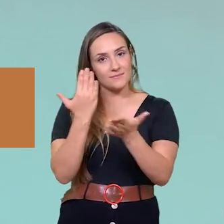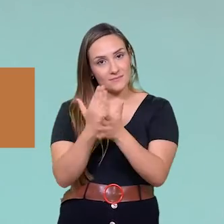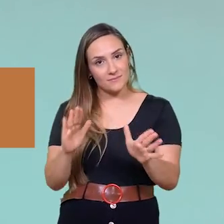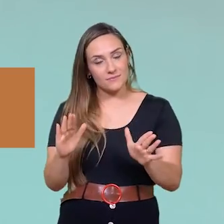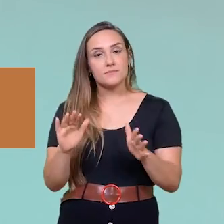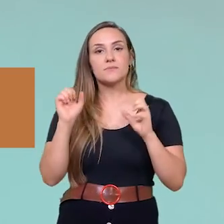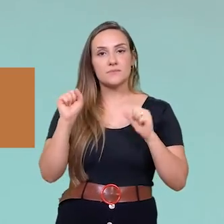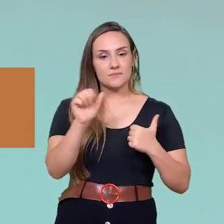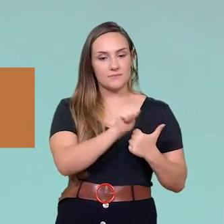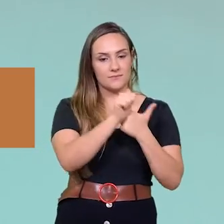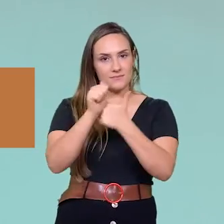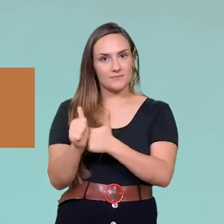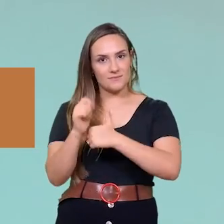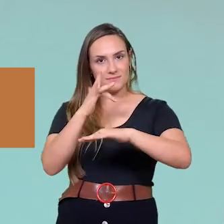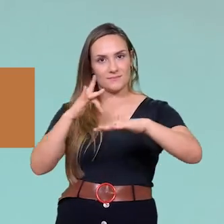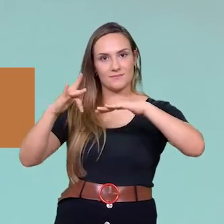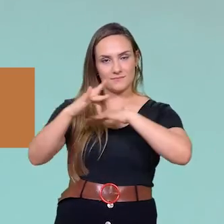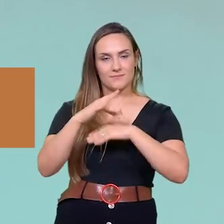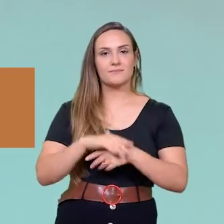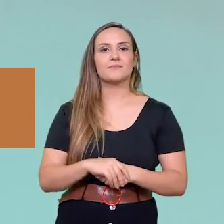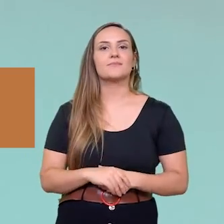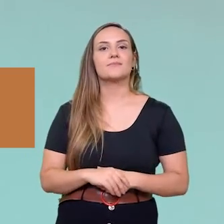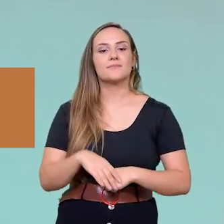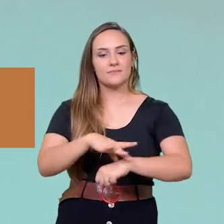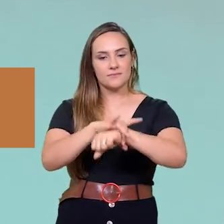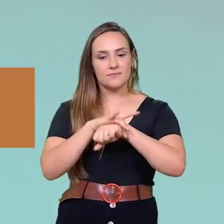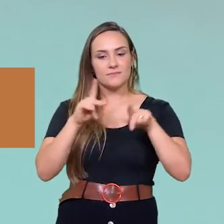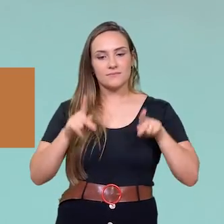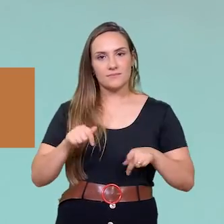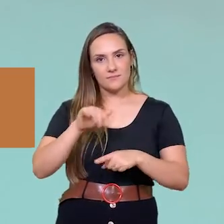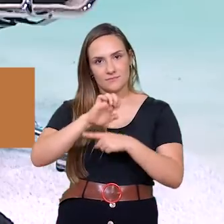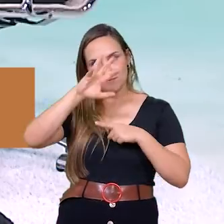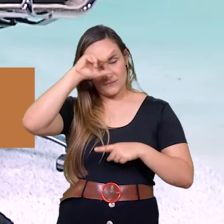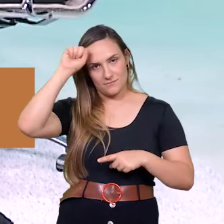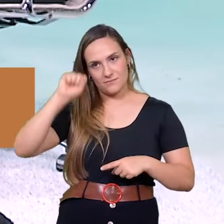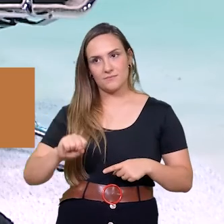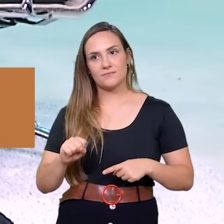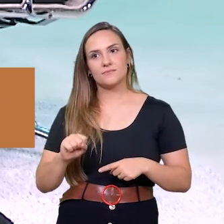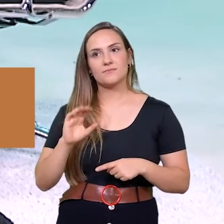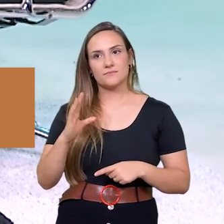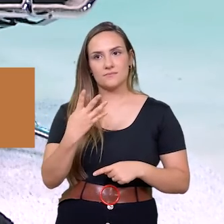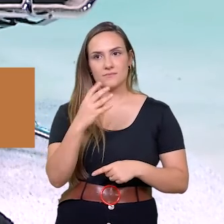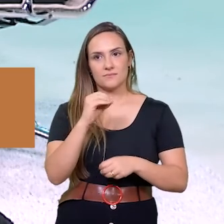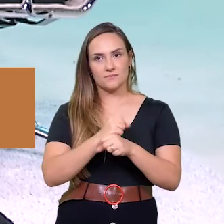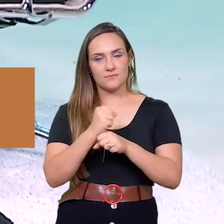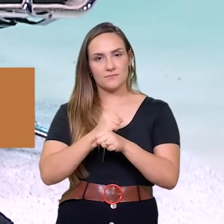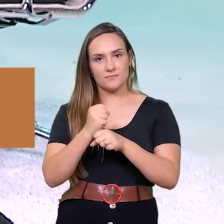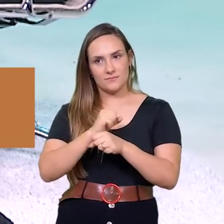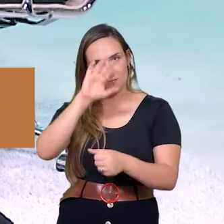O Defensoria Explica fica por aqui. Nos sigam nas redes sociais. Defensoria